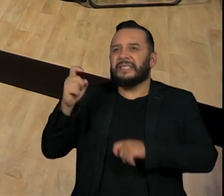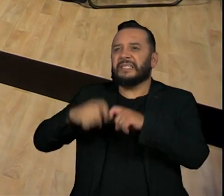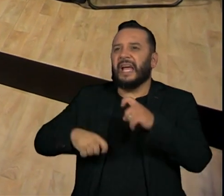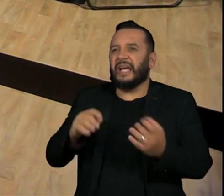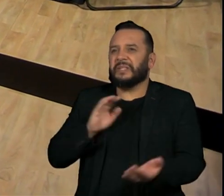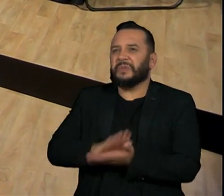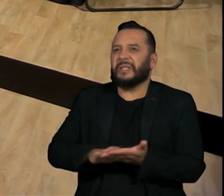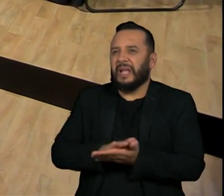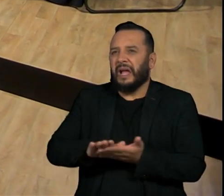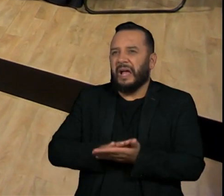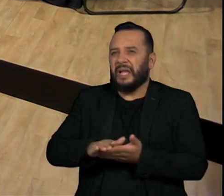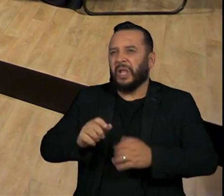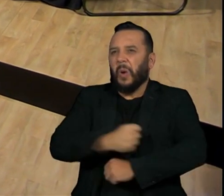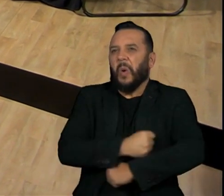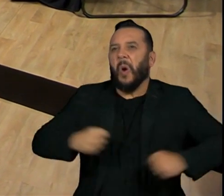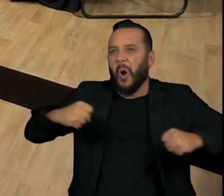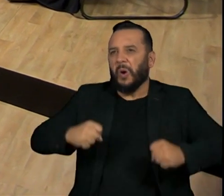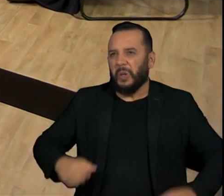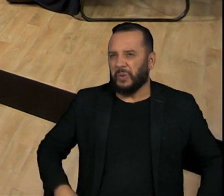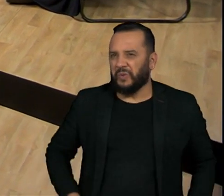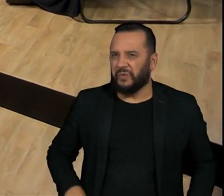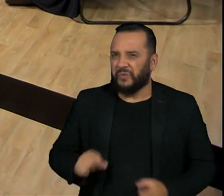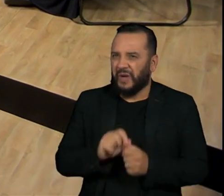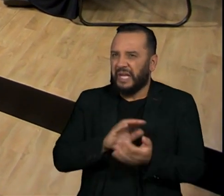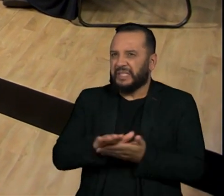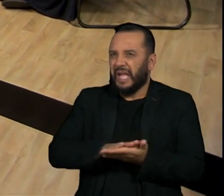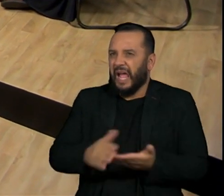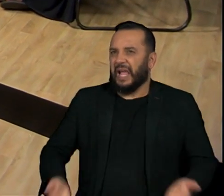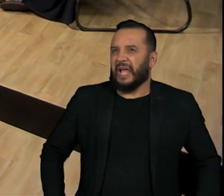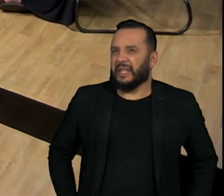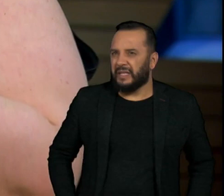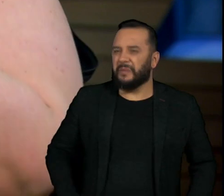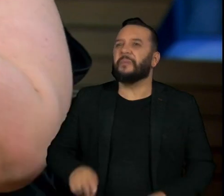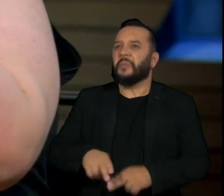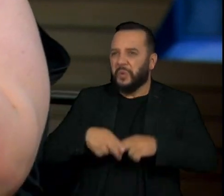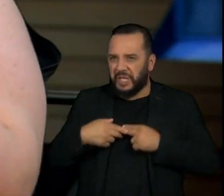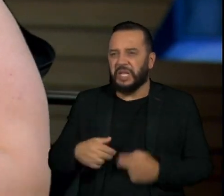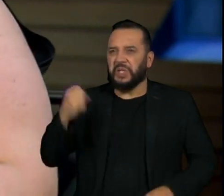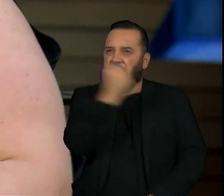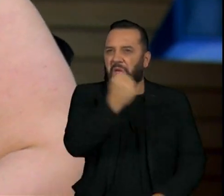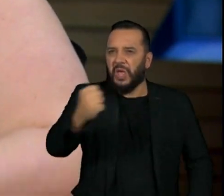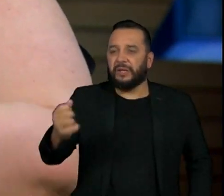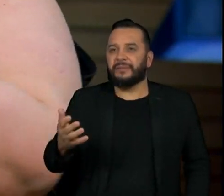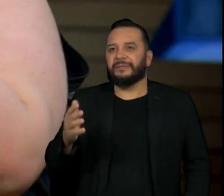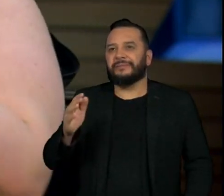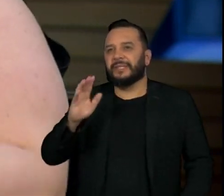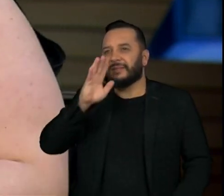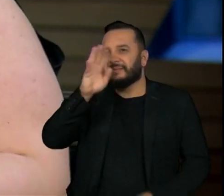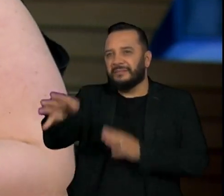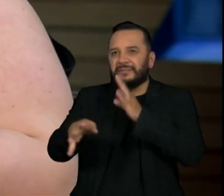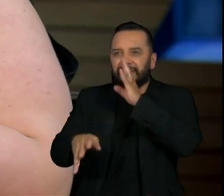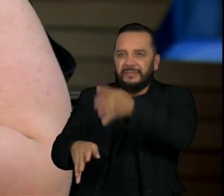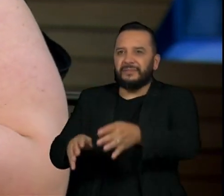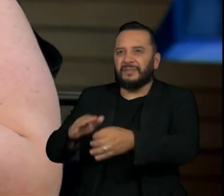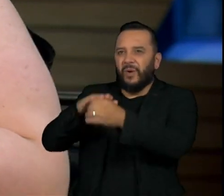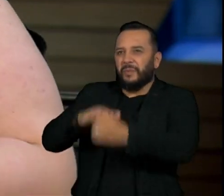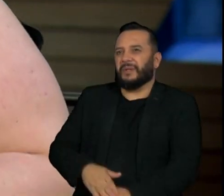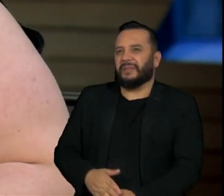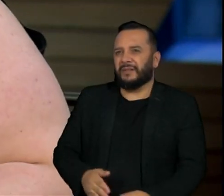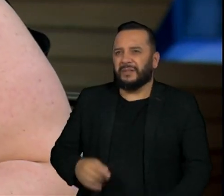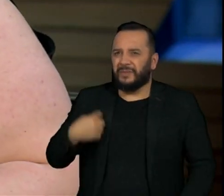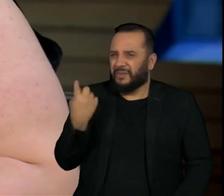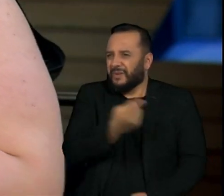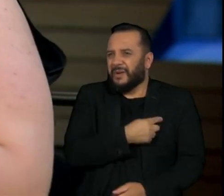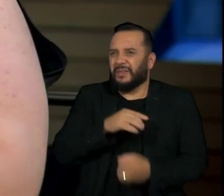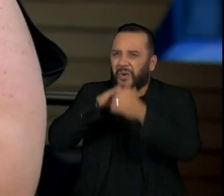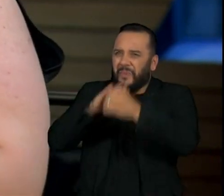de confronto com esses jovens, aumenta sentimentos de violência, porque eles já foram violados, eles já foram humilhados. Nada do que nós